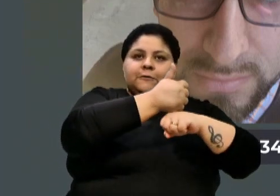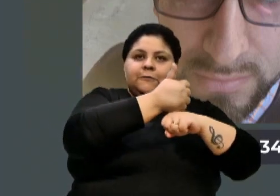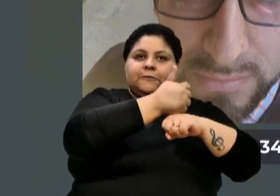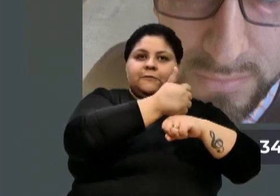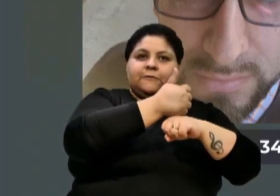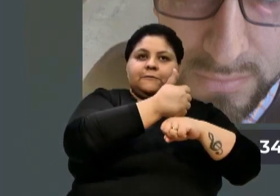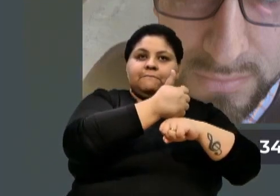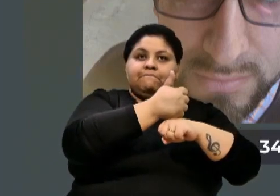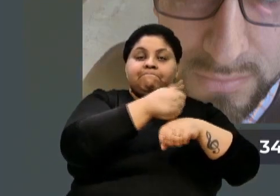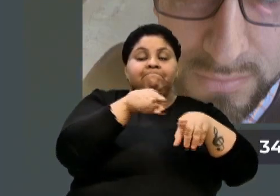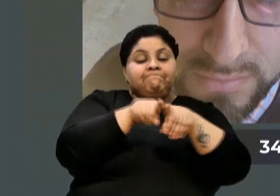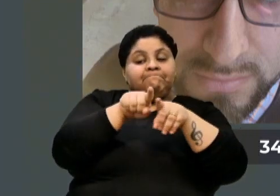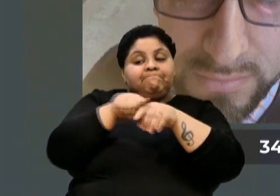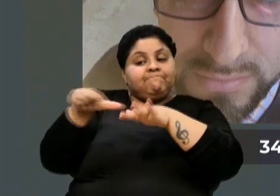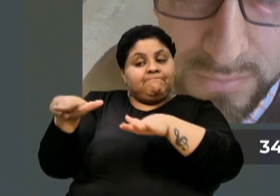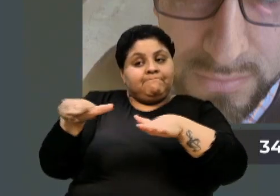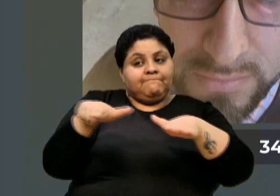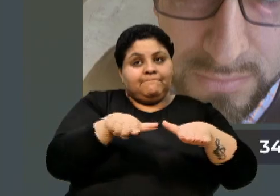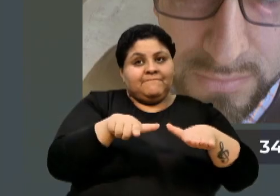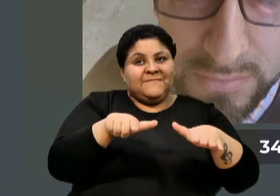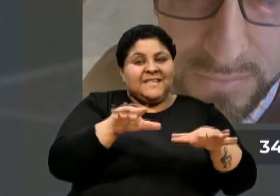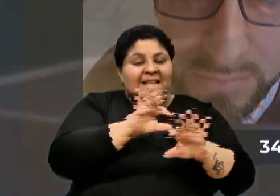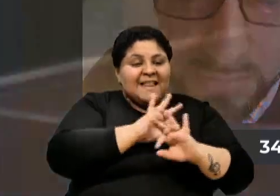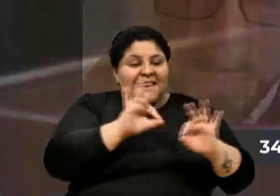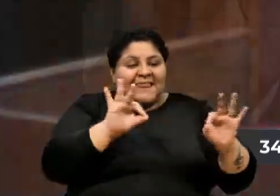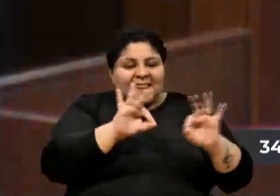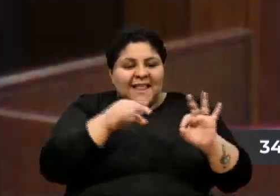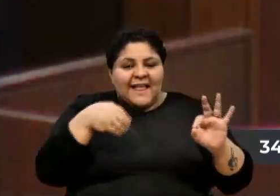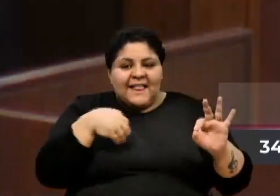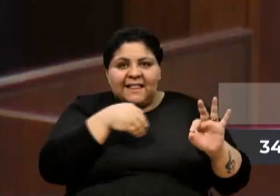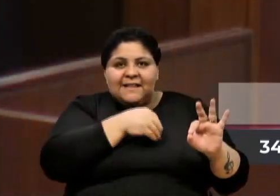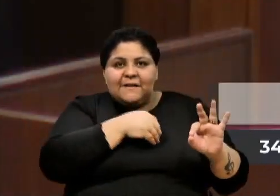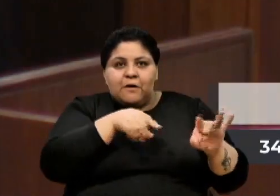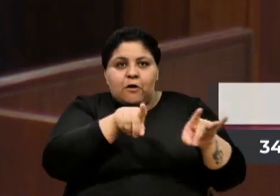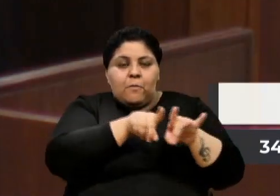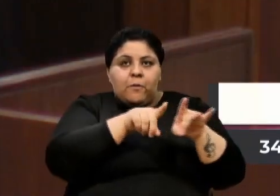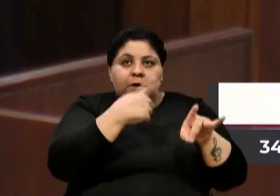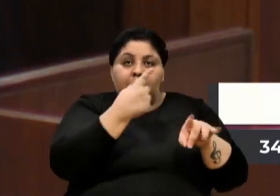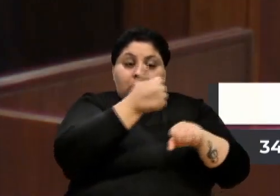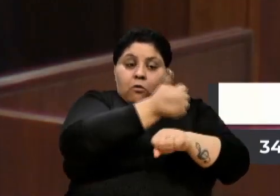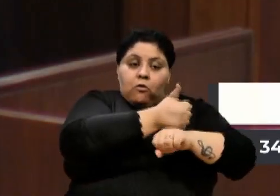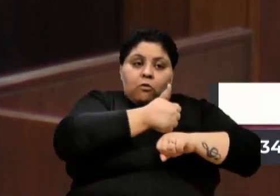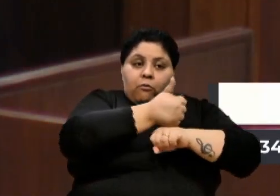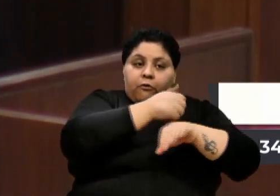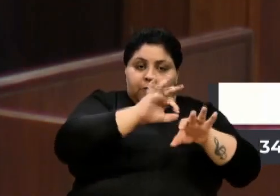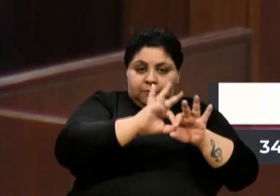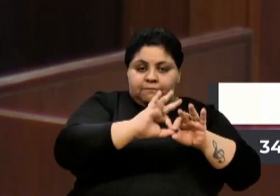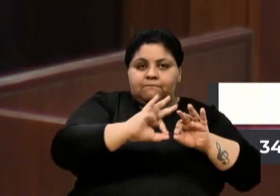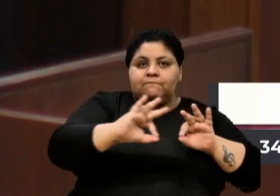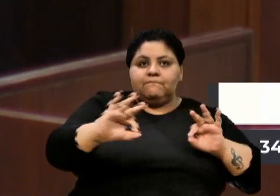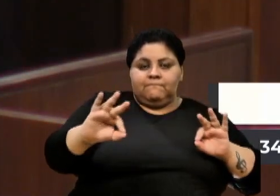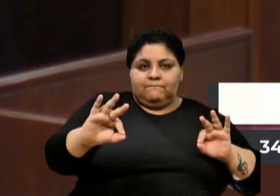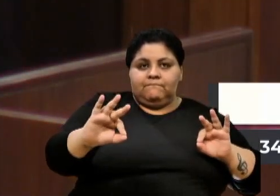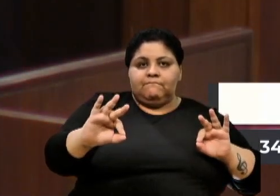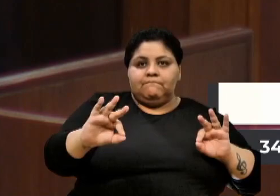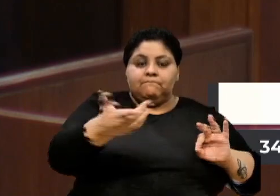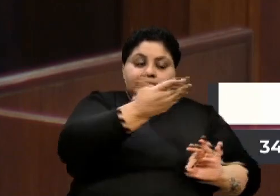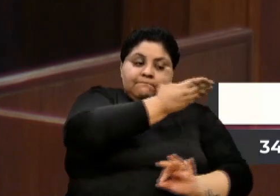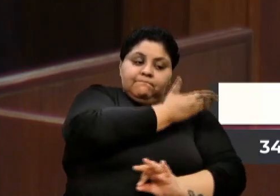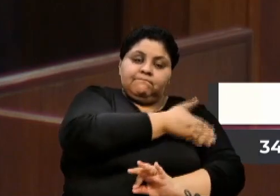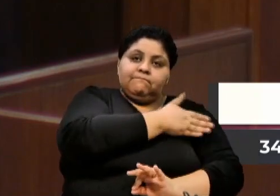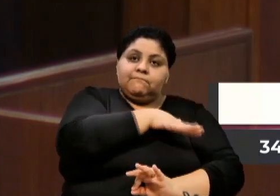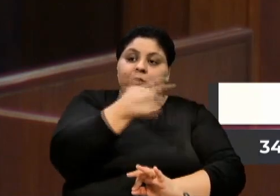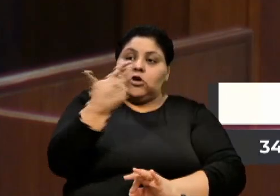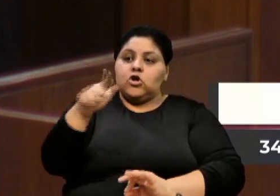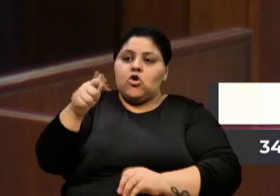UBS, porque um dos profissionais está em afastamento por estar em treinamento, e o